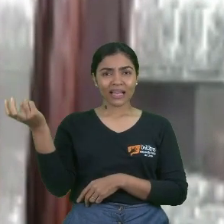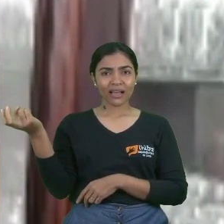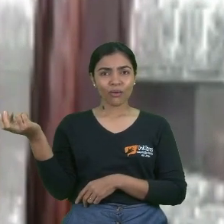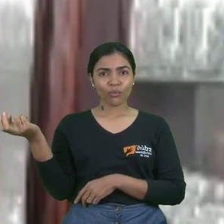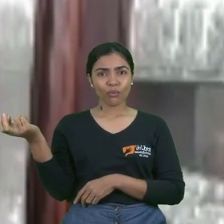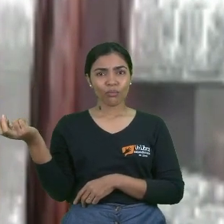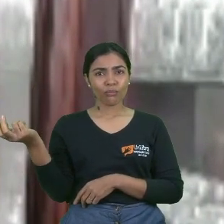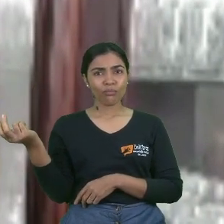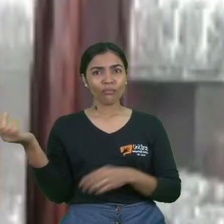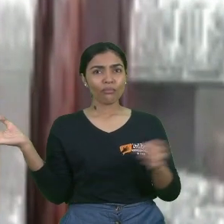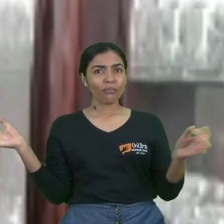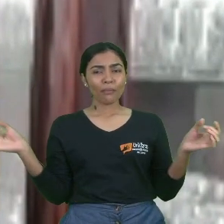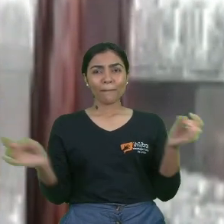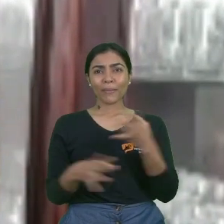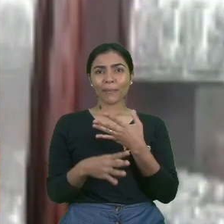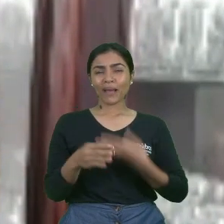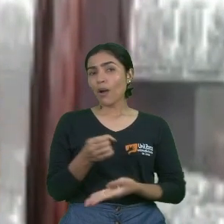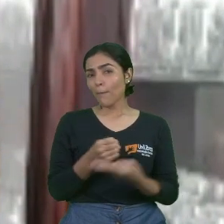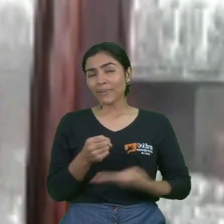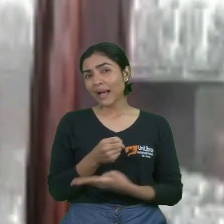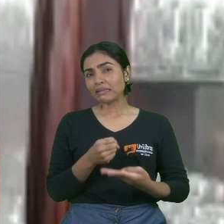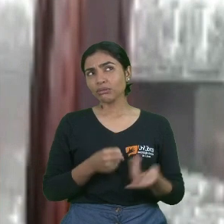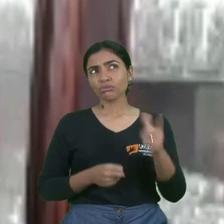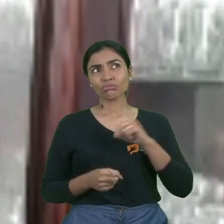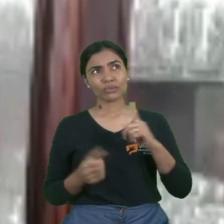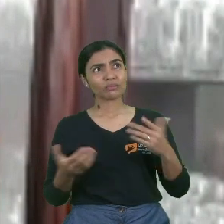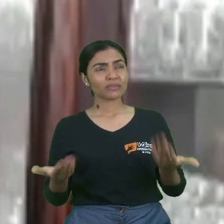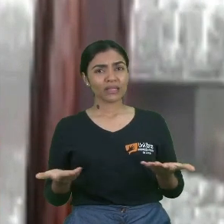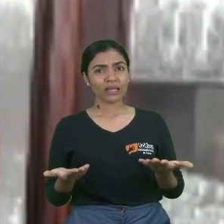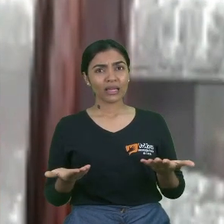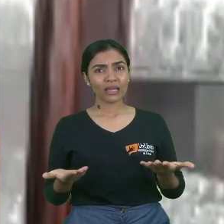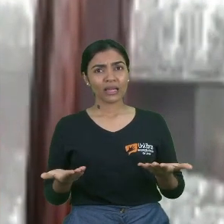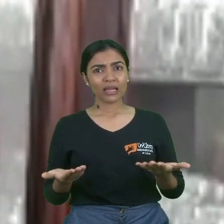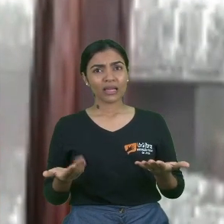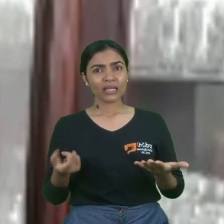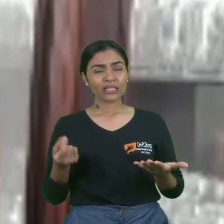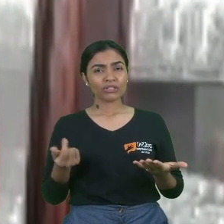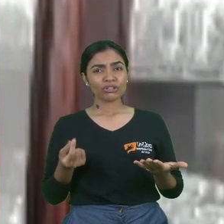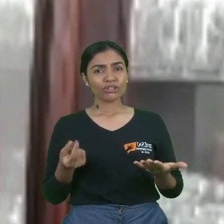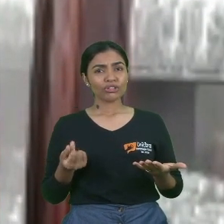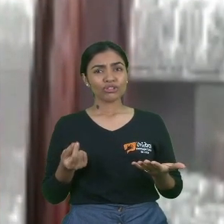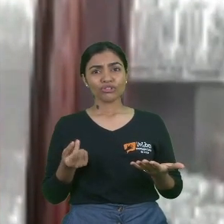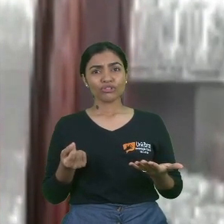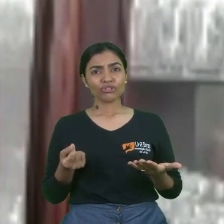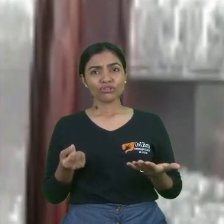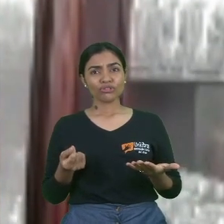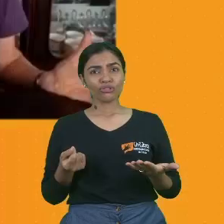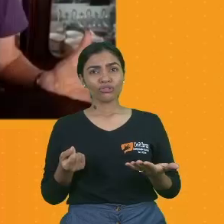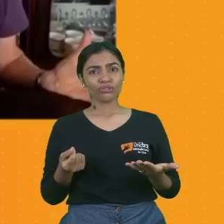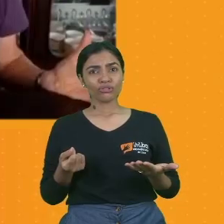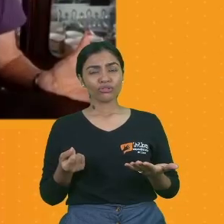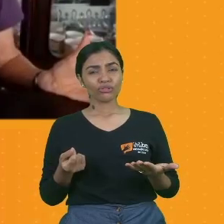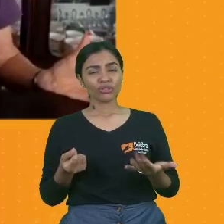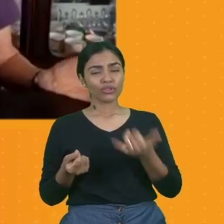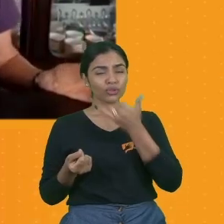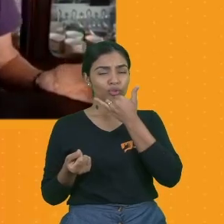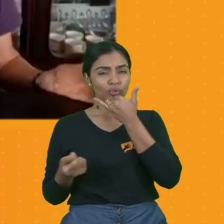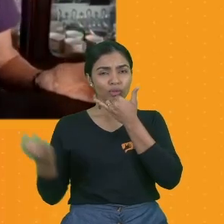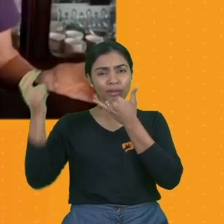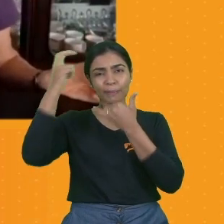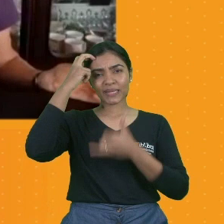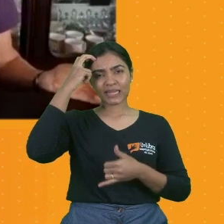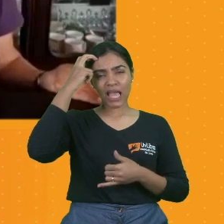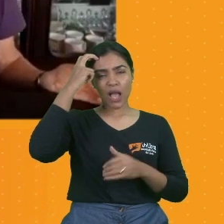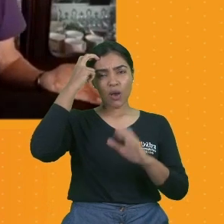sempre pago básica para ter pelo menos a investir Que tipo de pesquisa que ele quiser eu